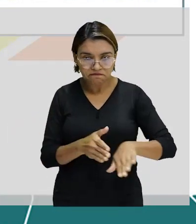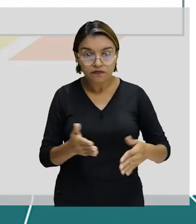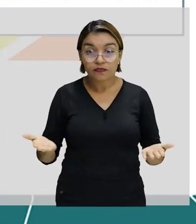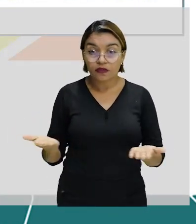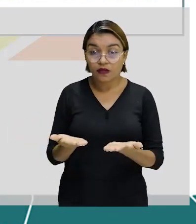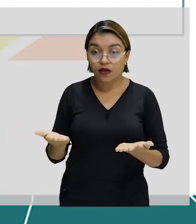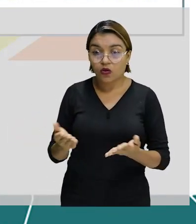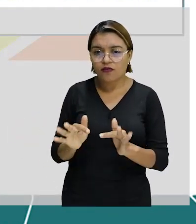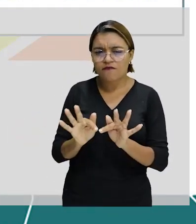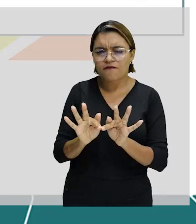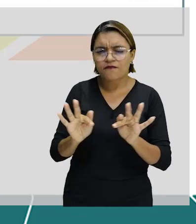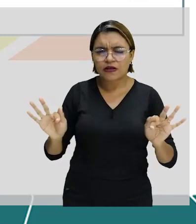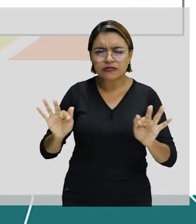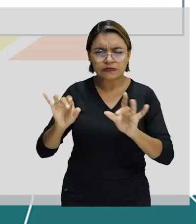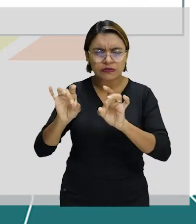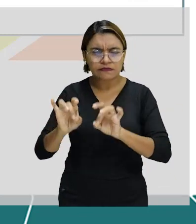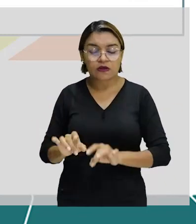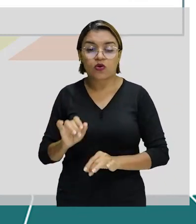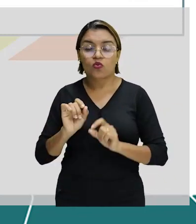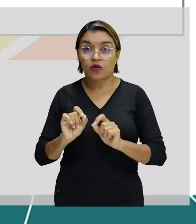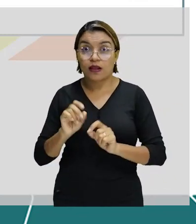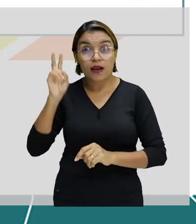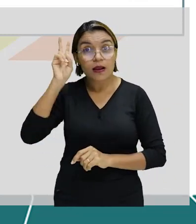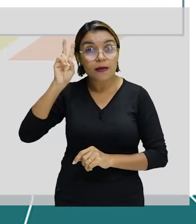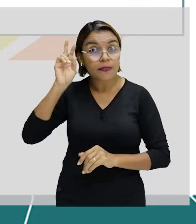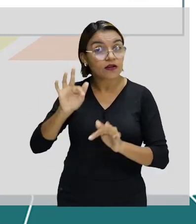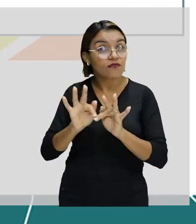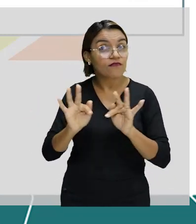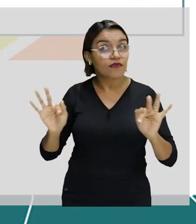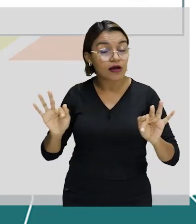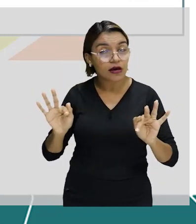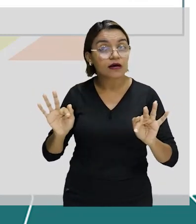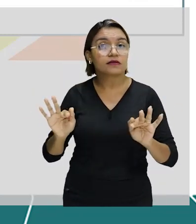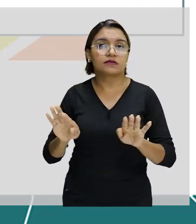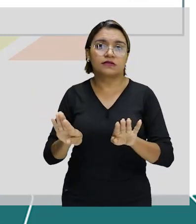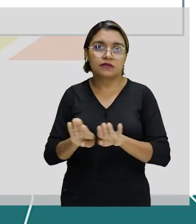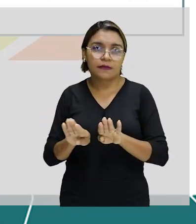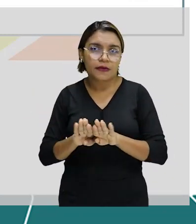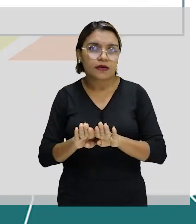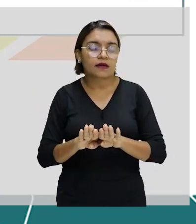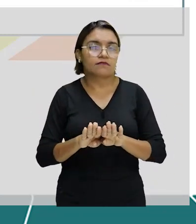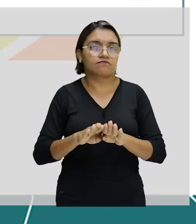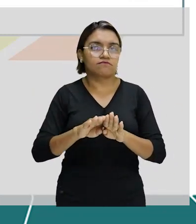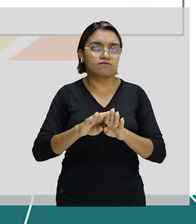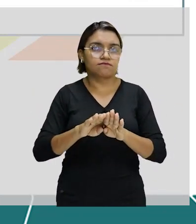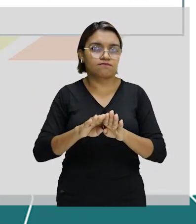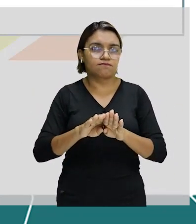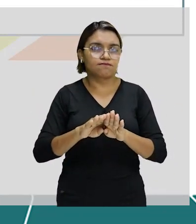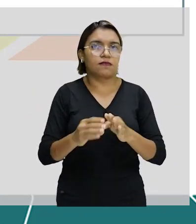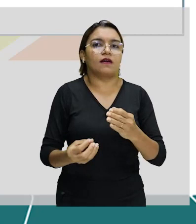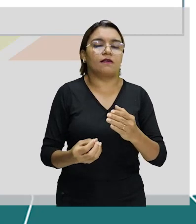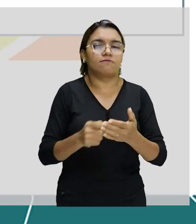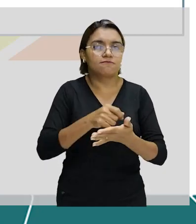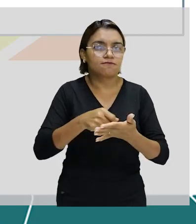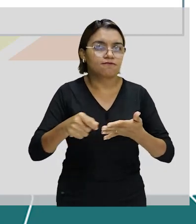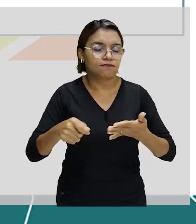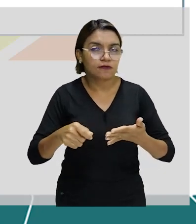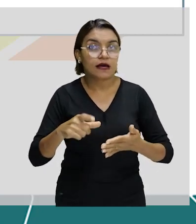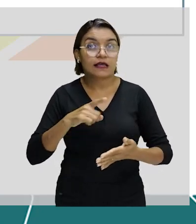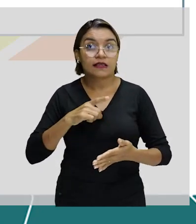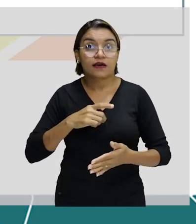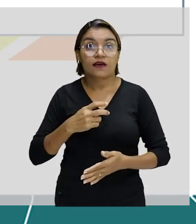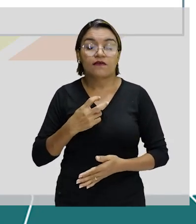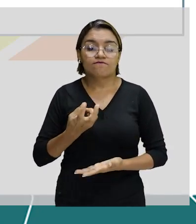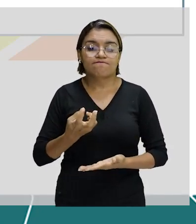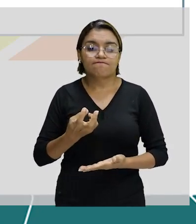as sentenças. Lembrando que quando nós tratamos de sentenças e suas formações, nós consideramos normalmente a voz